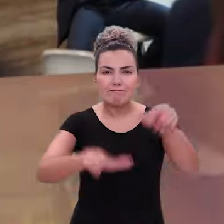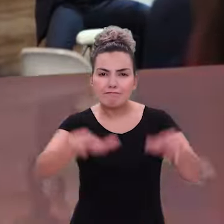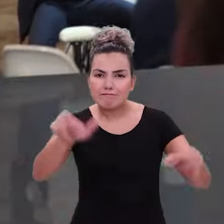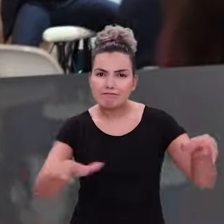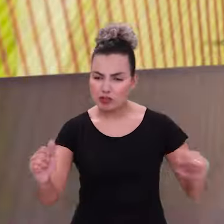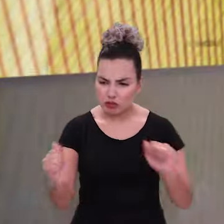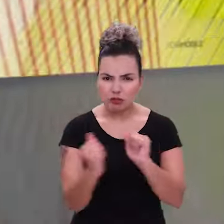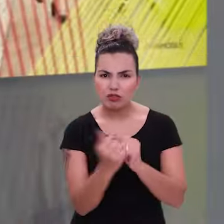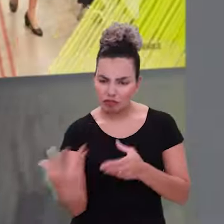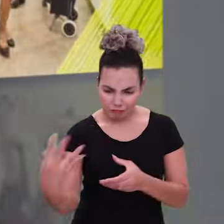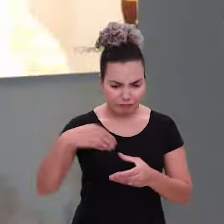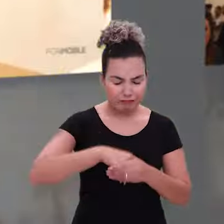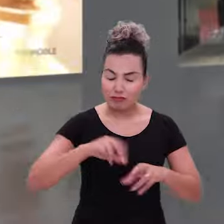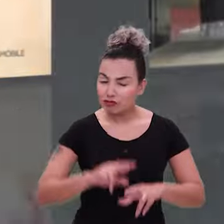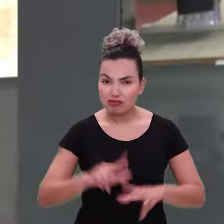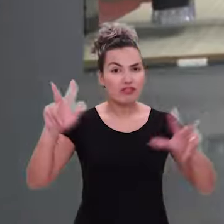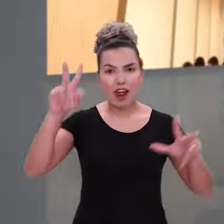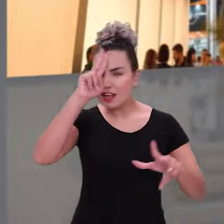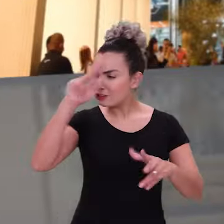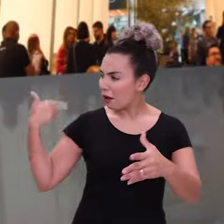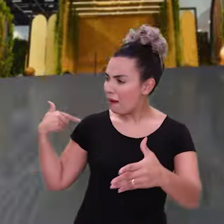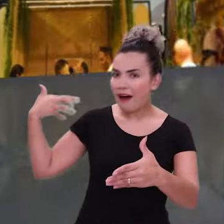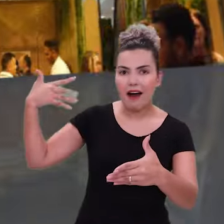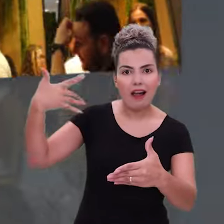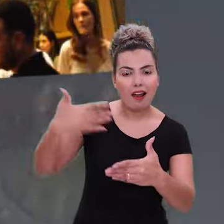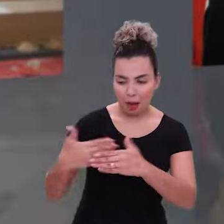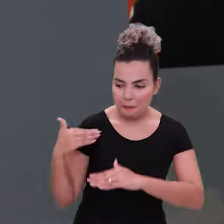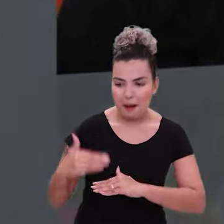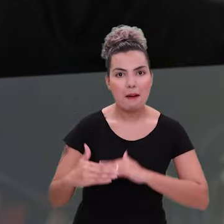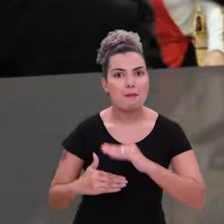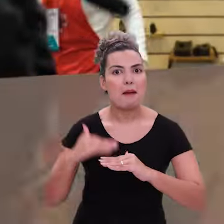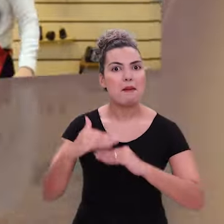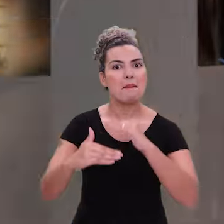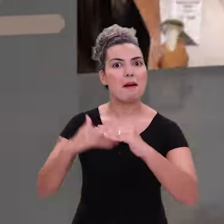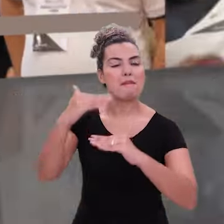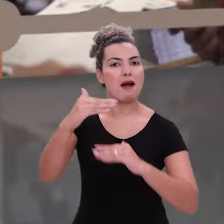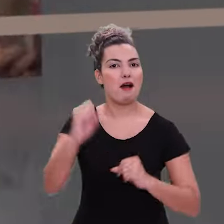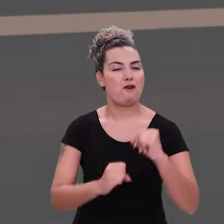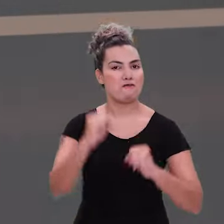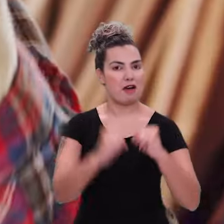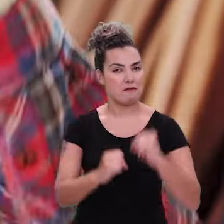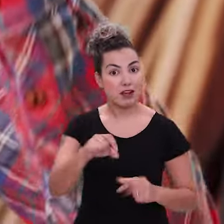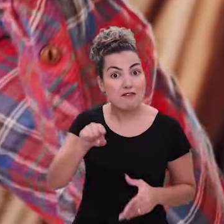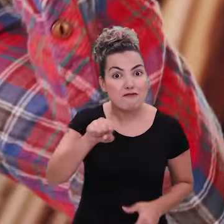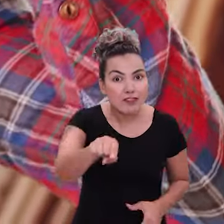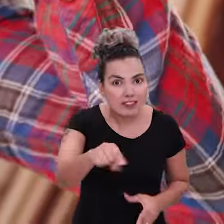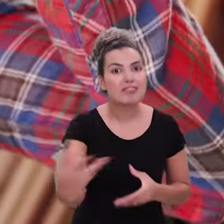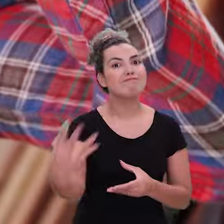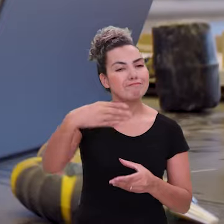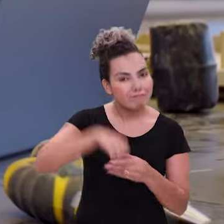Cercada de pessoas que fazem a diferença em toda a trajetória da feira e no desenvolvimento da indústria moveleira. Você